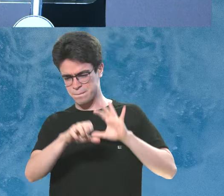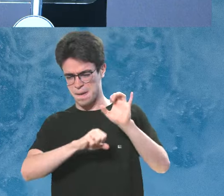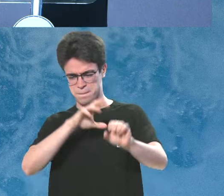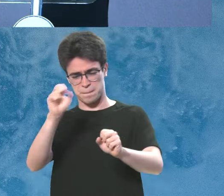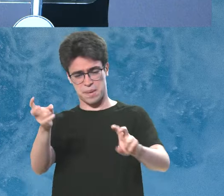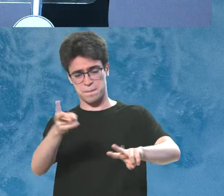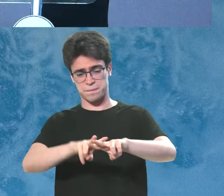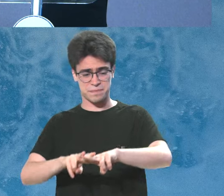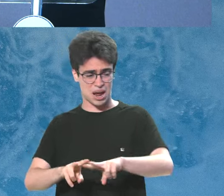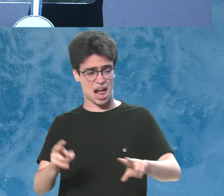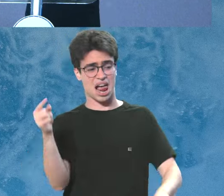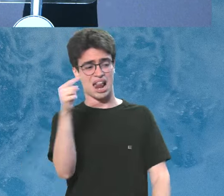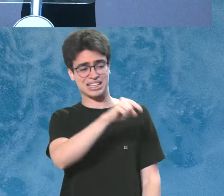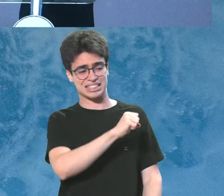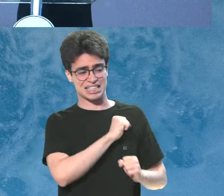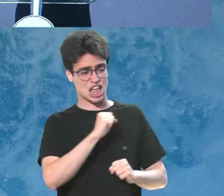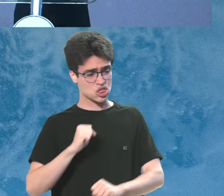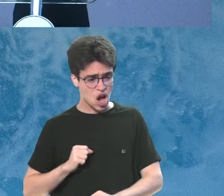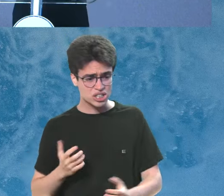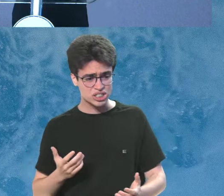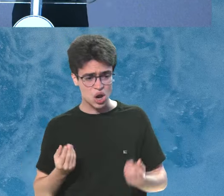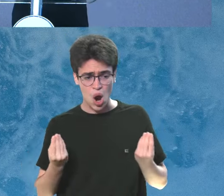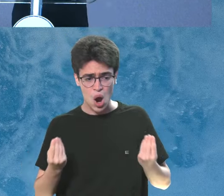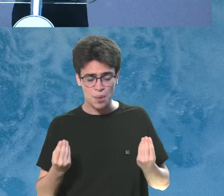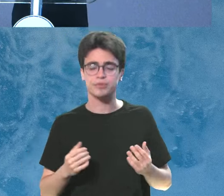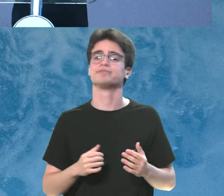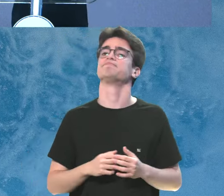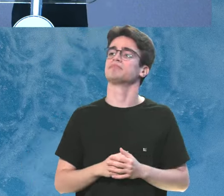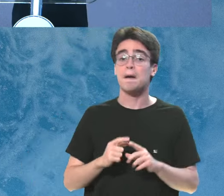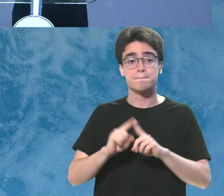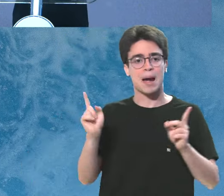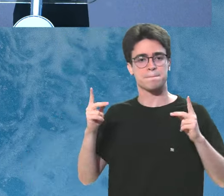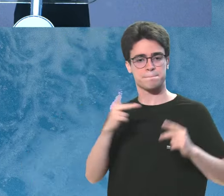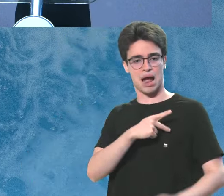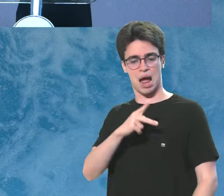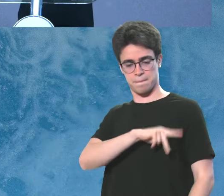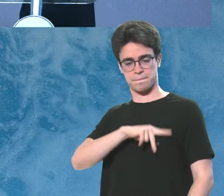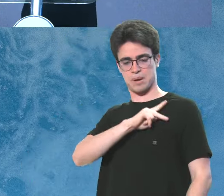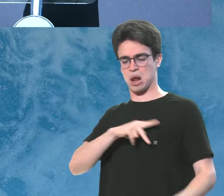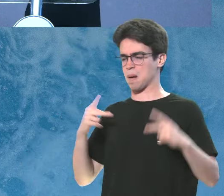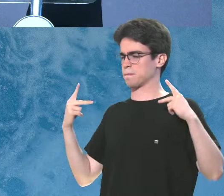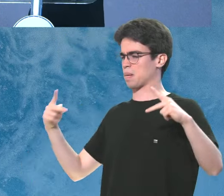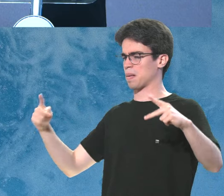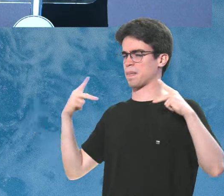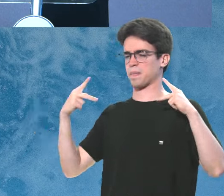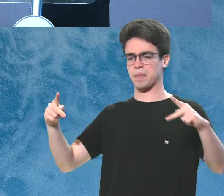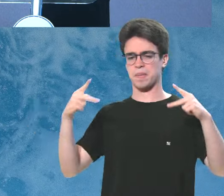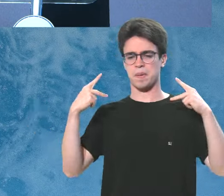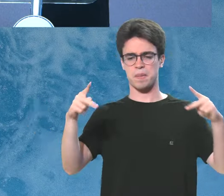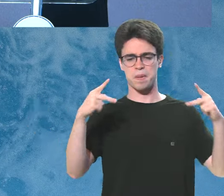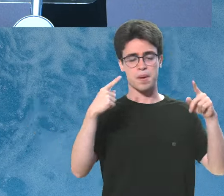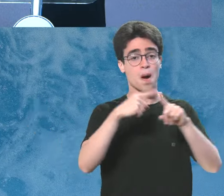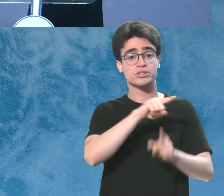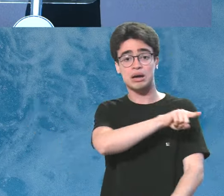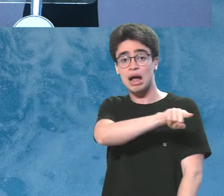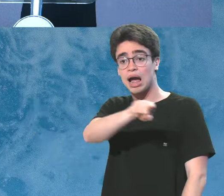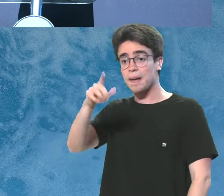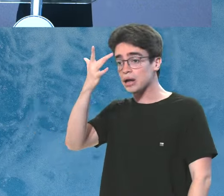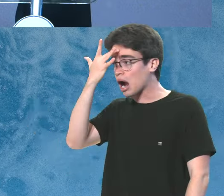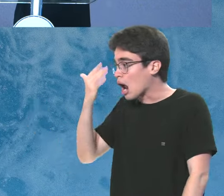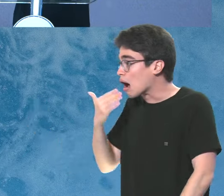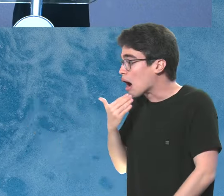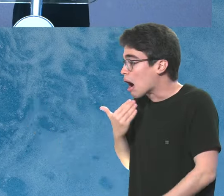sacerdotes a pregação de Saulo tornou-se cada vez mais poderosa pois ele deixava os judeus de Damasco perplexos provando que